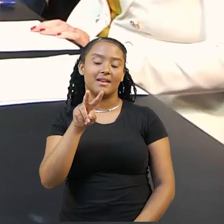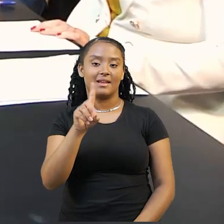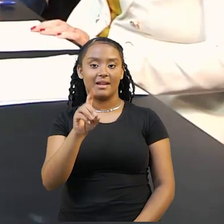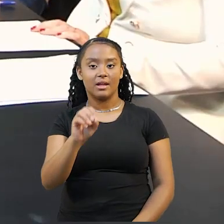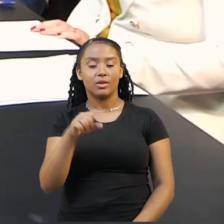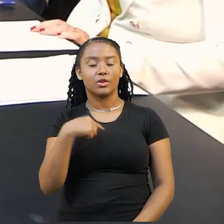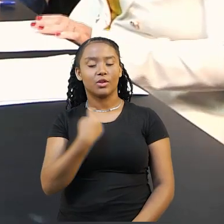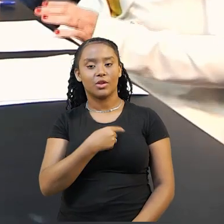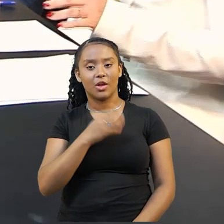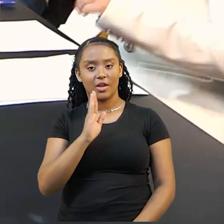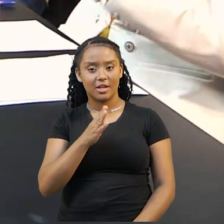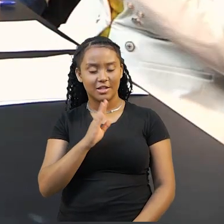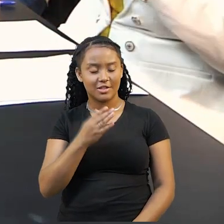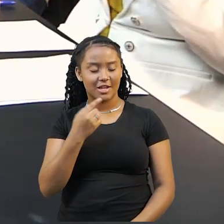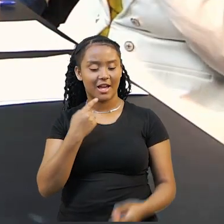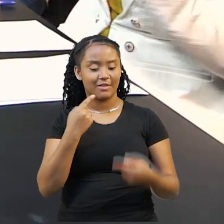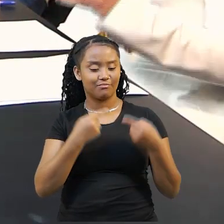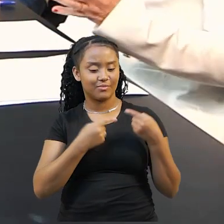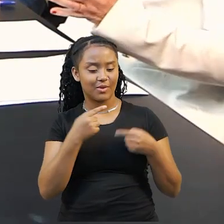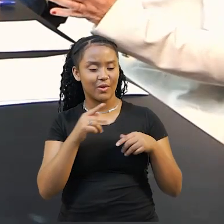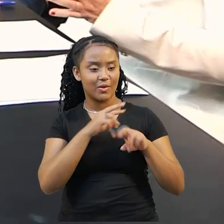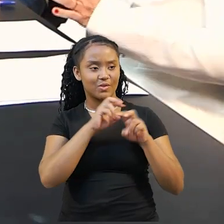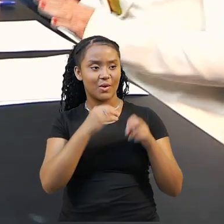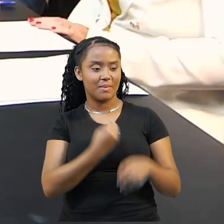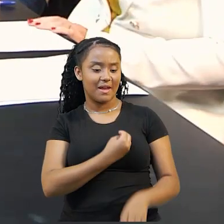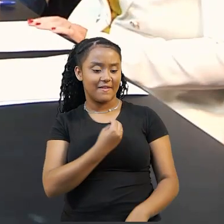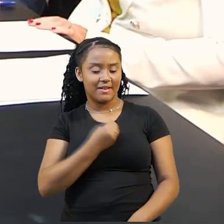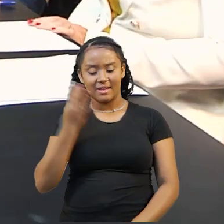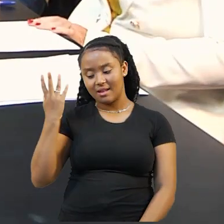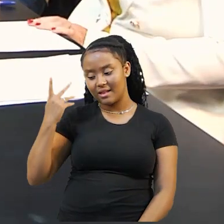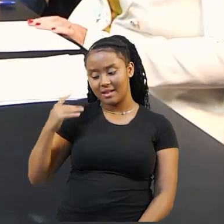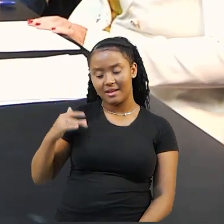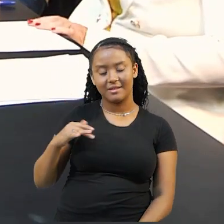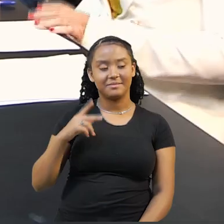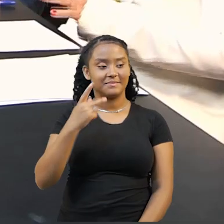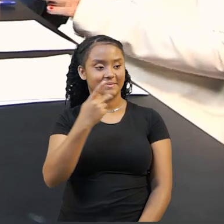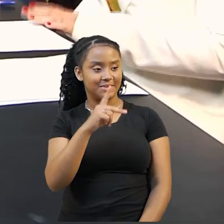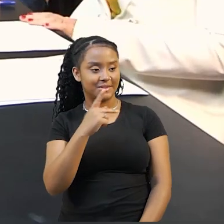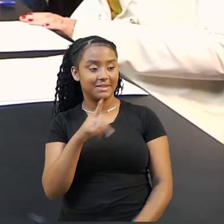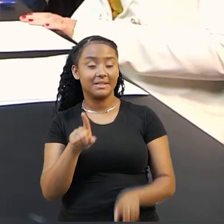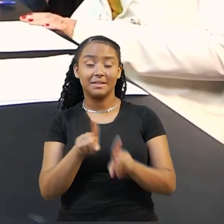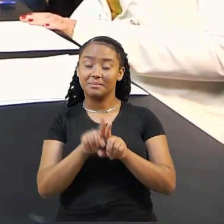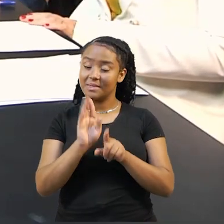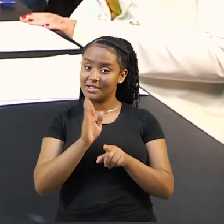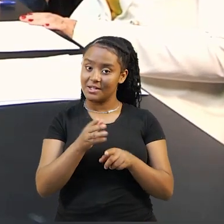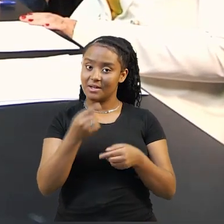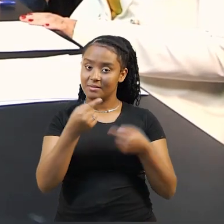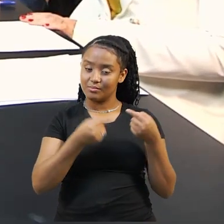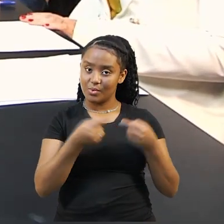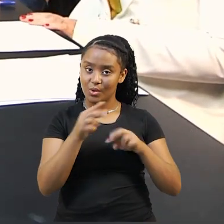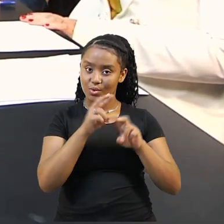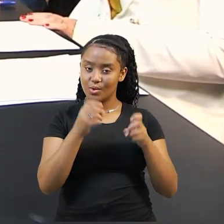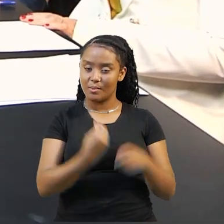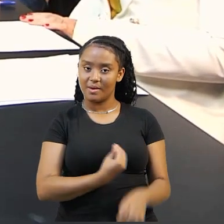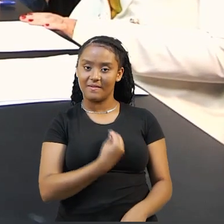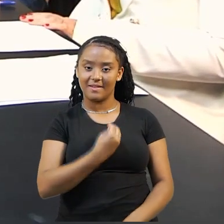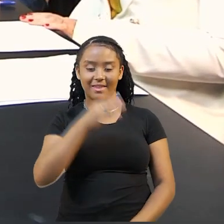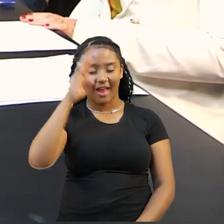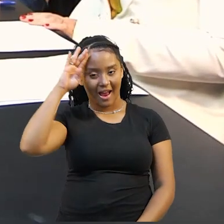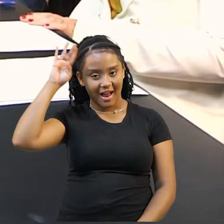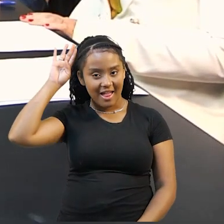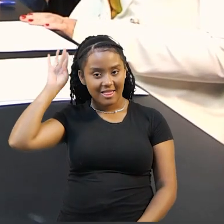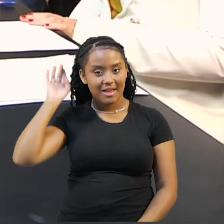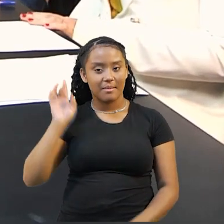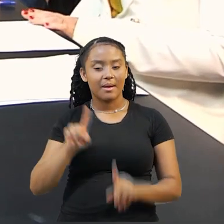gente falou muito sobre a infância da professora Catarina, um pouquinho sobre a vida acadêmica, mas eu queria que